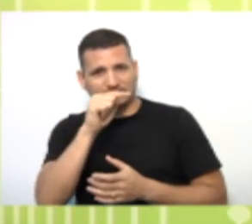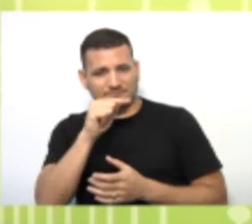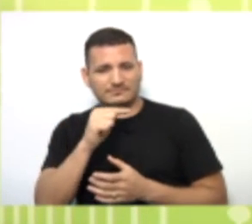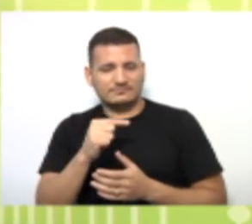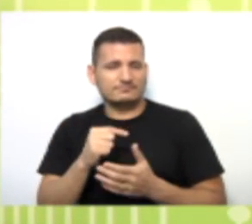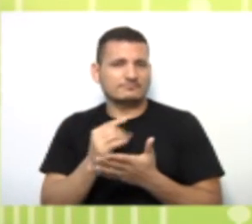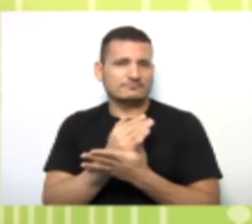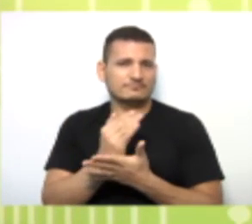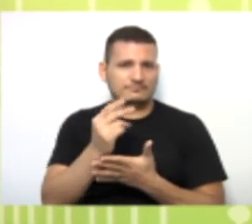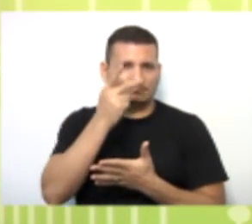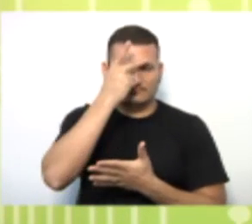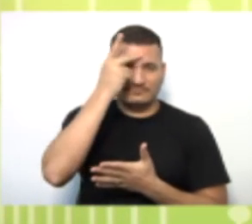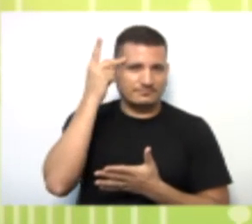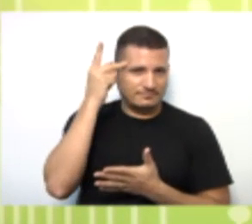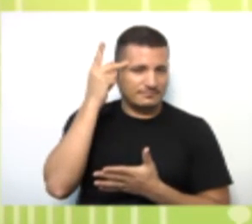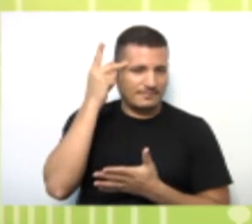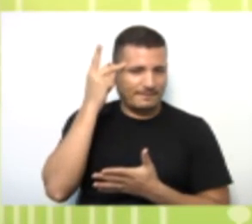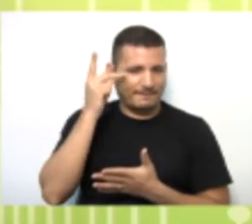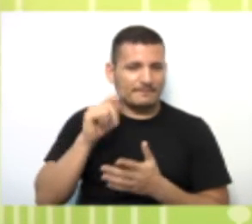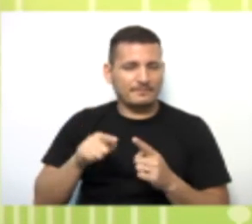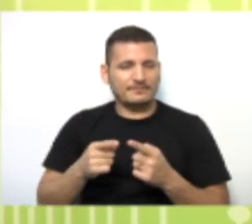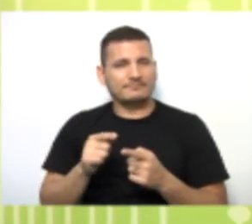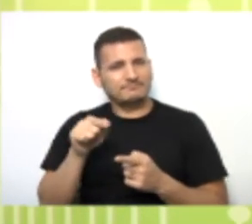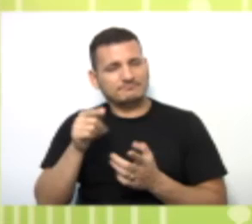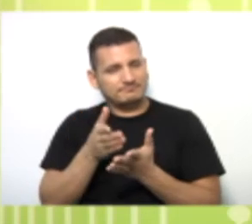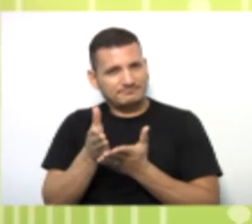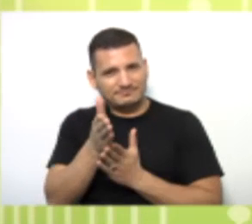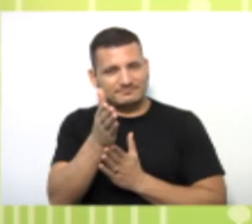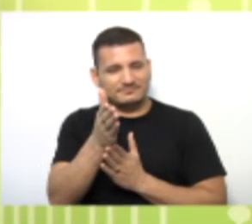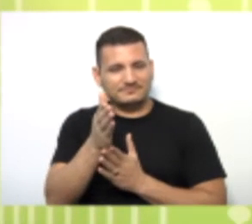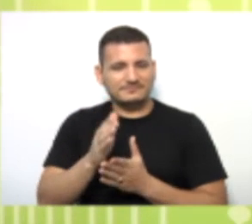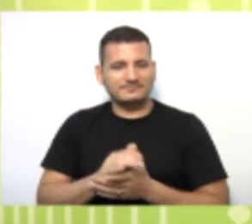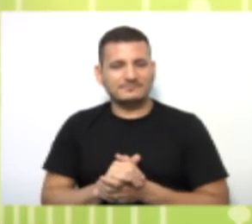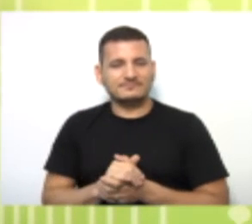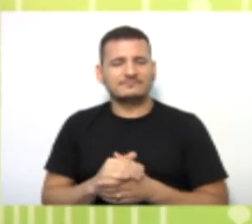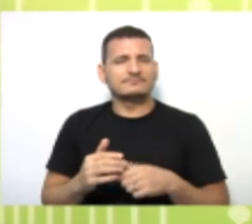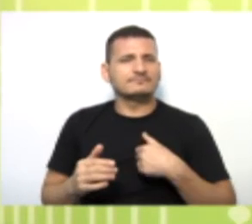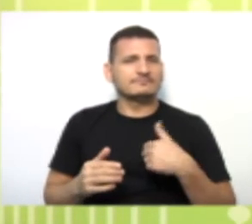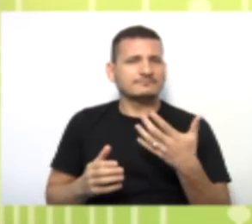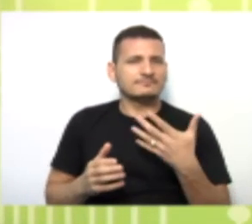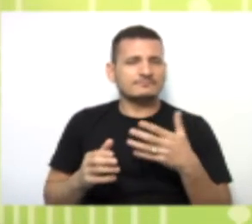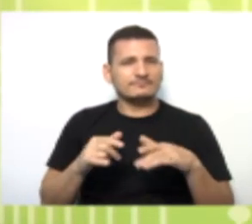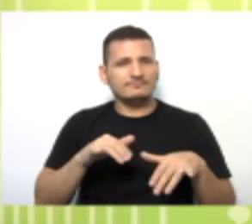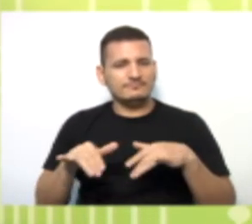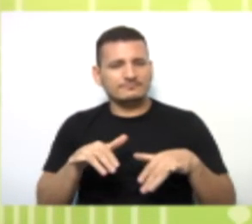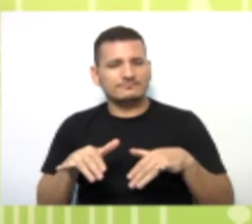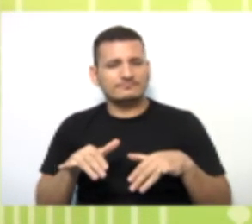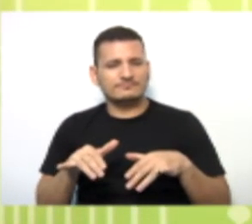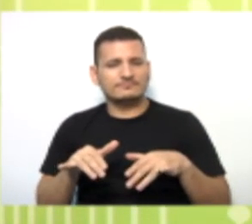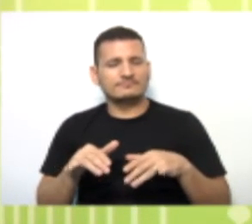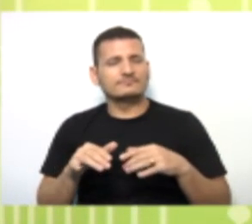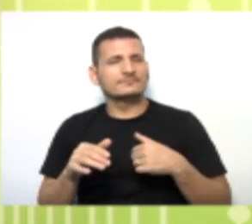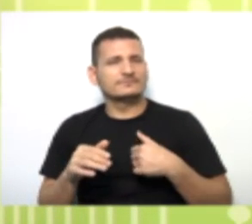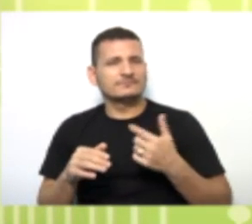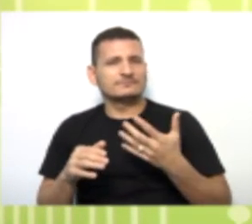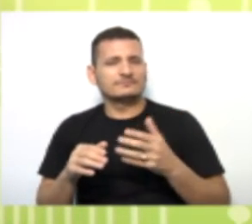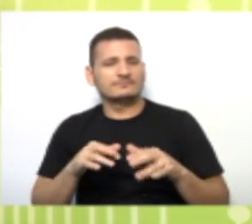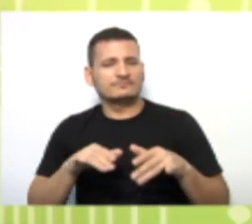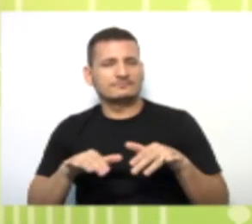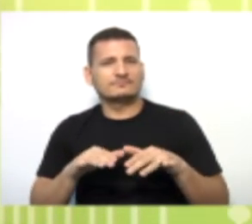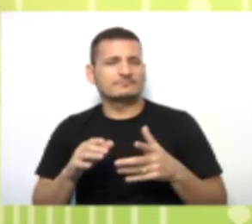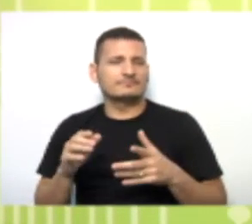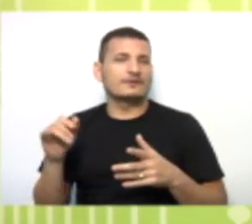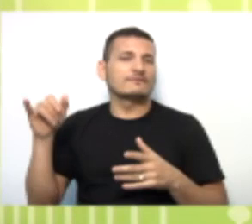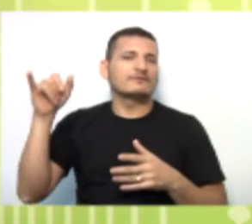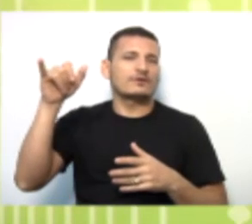para algumas pessoas, tá bom? Mas é por esse caminho. Professor, eu queria ser um programador, mas eu queria ser um programador que programe